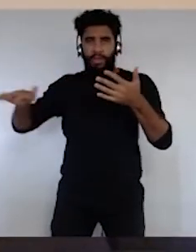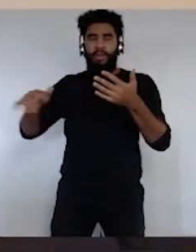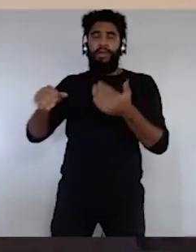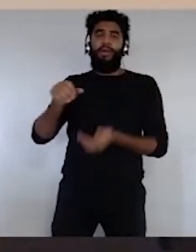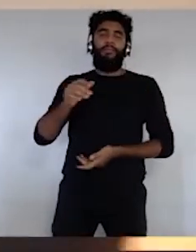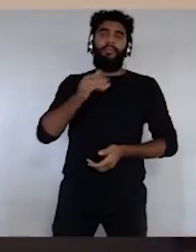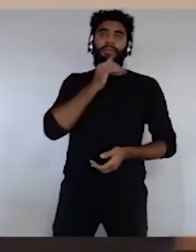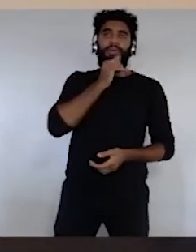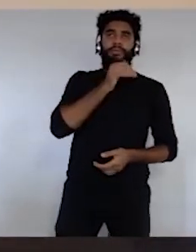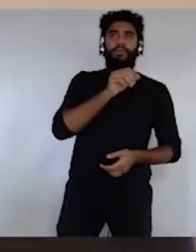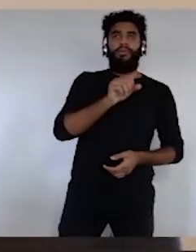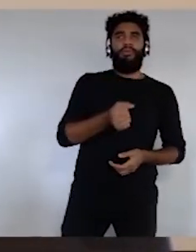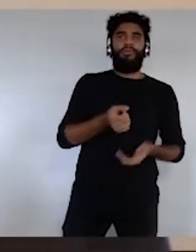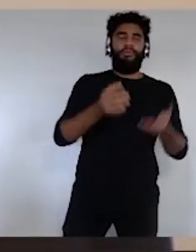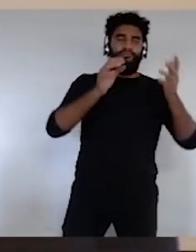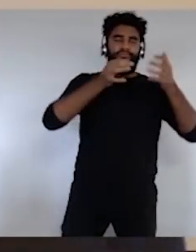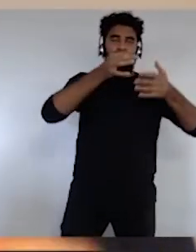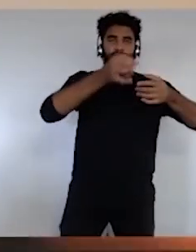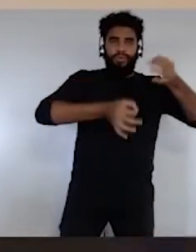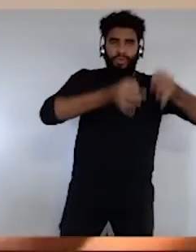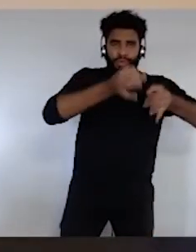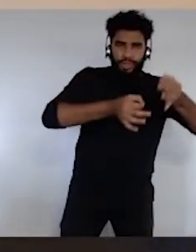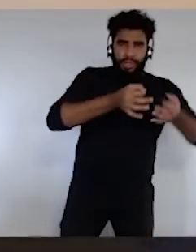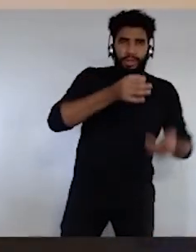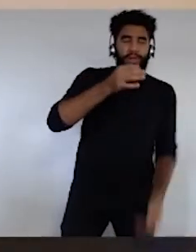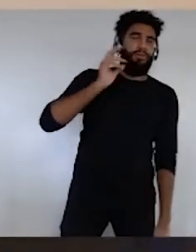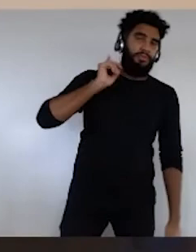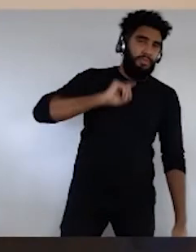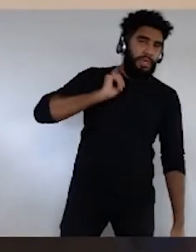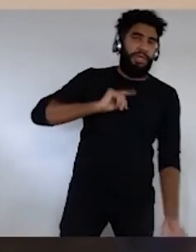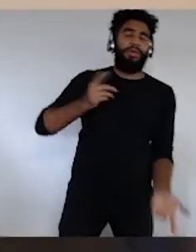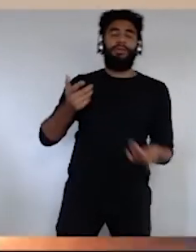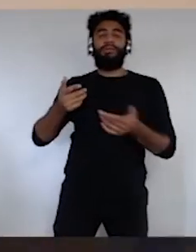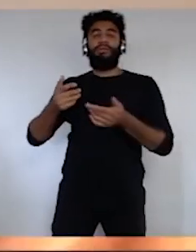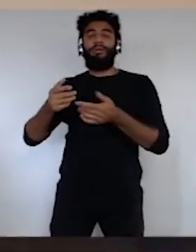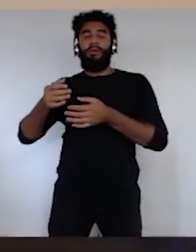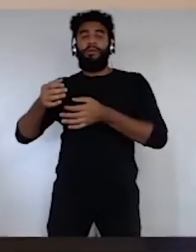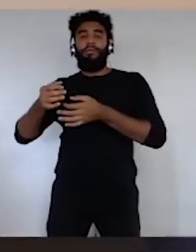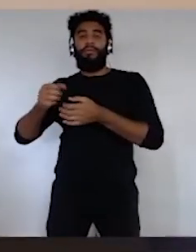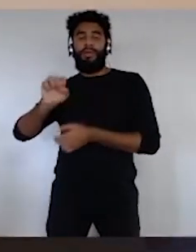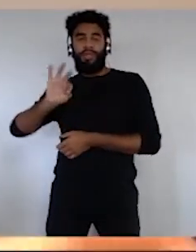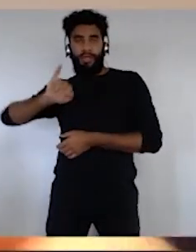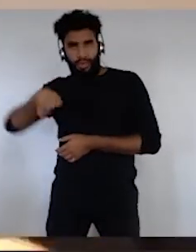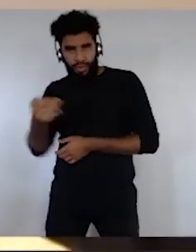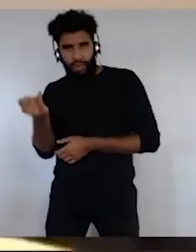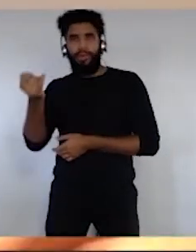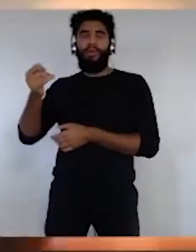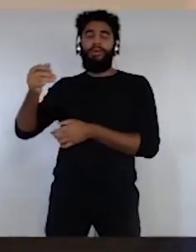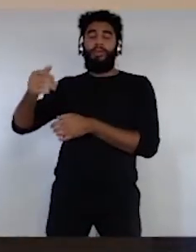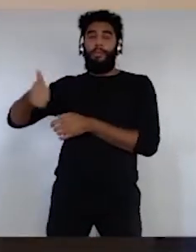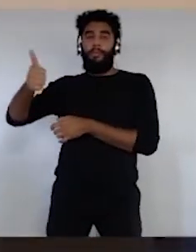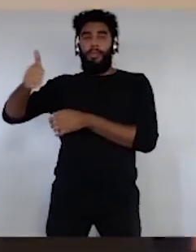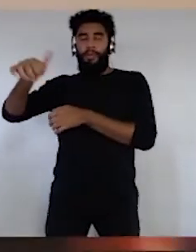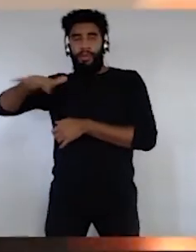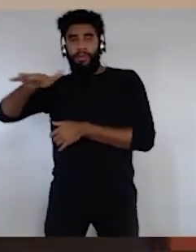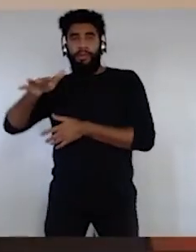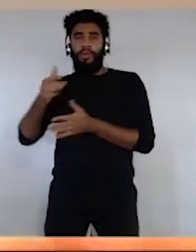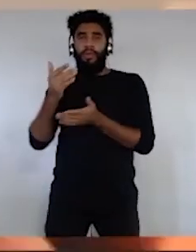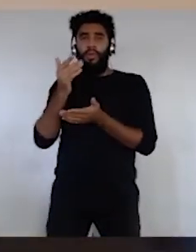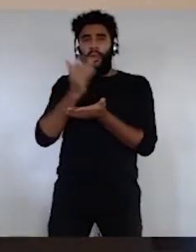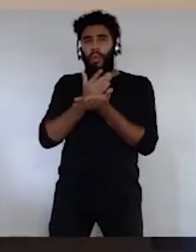período de recesso, é claro que isso aí é facilitado por essas questões virtuais, né? Julgou em 4 meses 230 e tantos mil processos, está no site do próprio